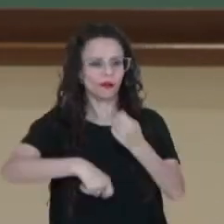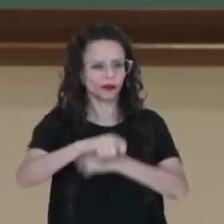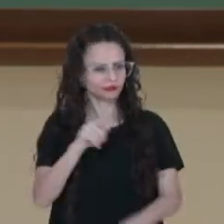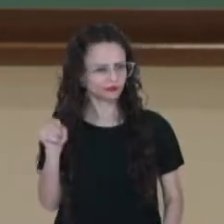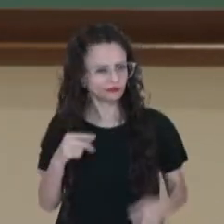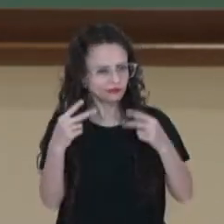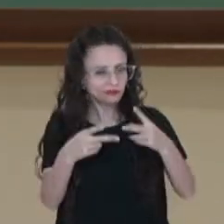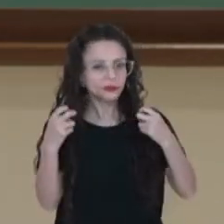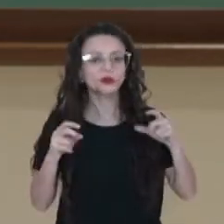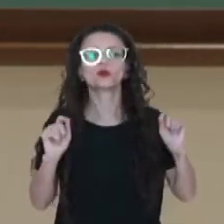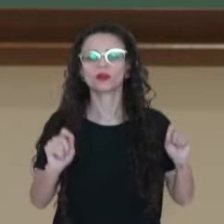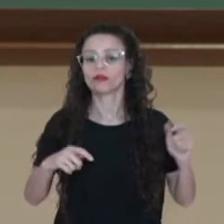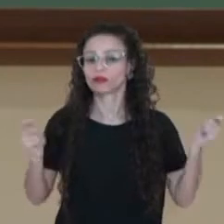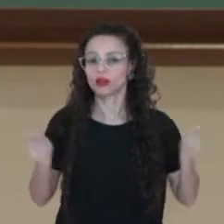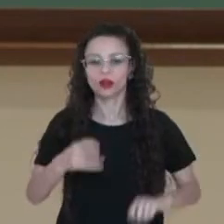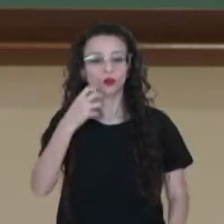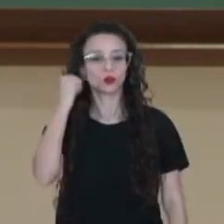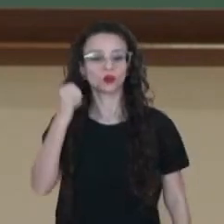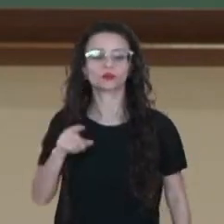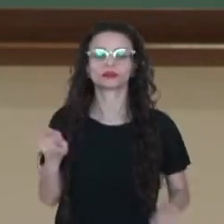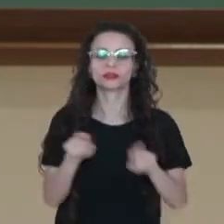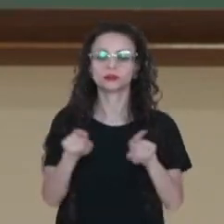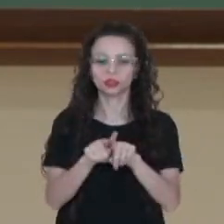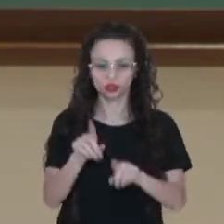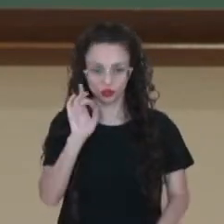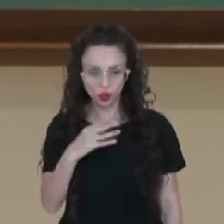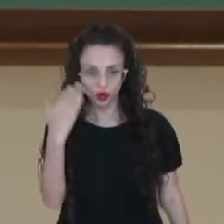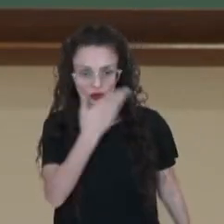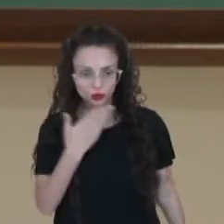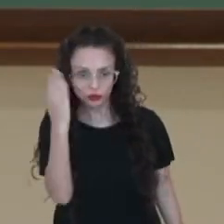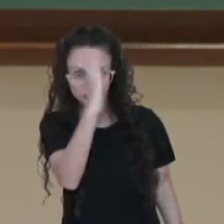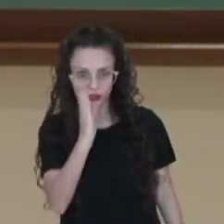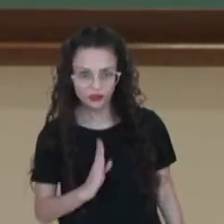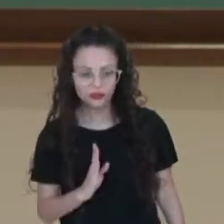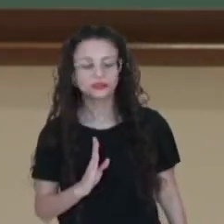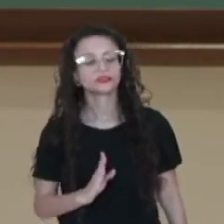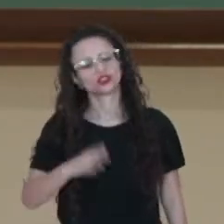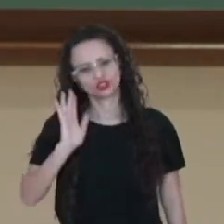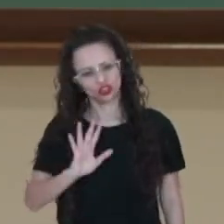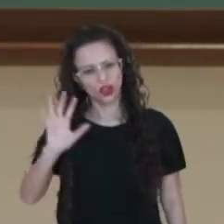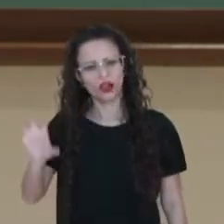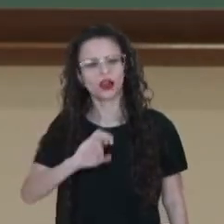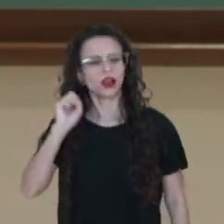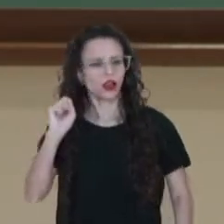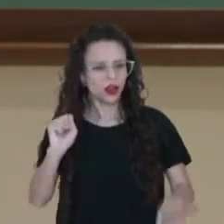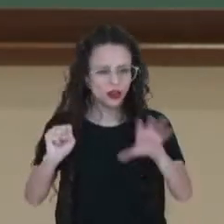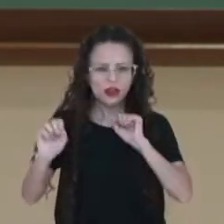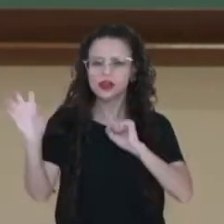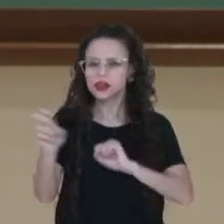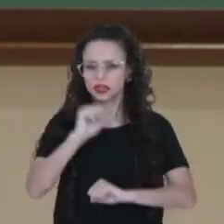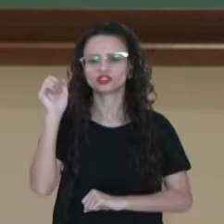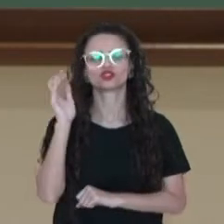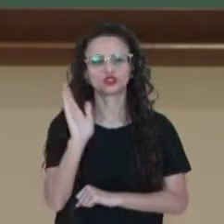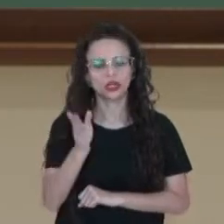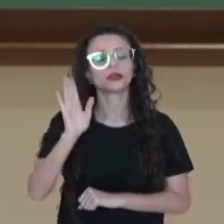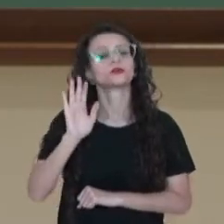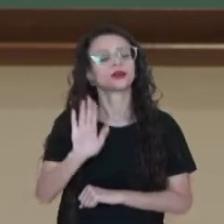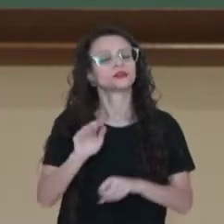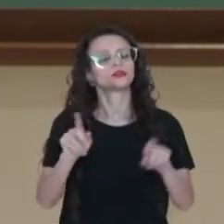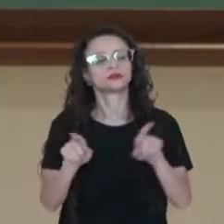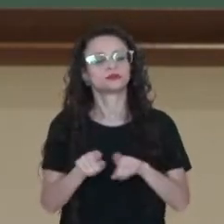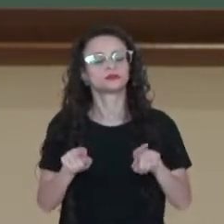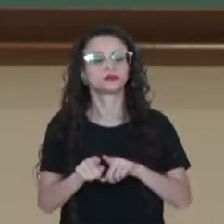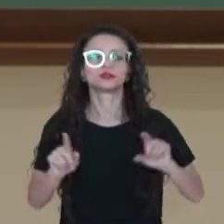perceberam que poderiam lucrar não só com o açúcar brasileiro, do qual eles já lucravam fazendo o refino, mas